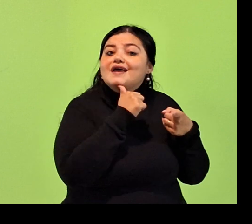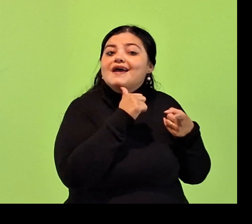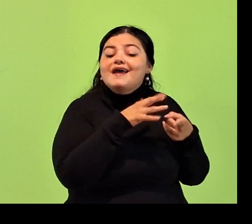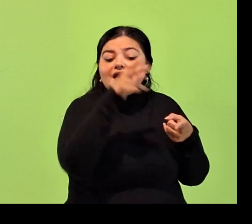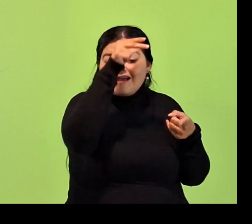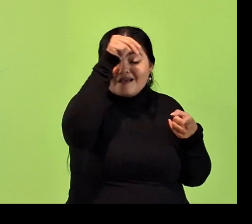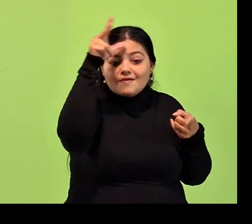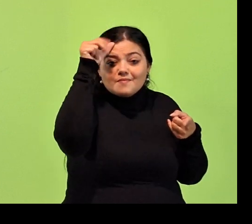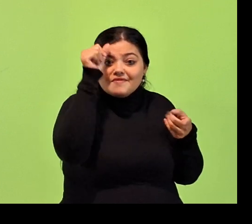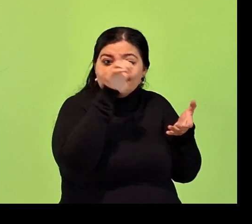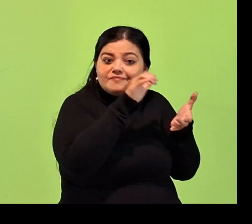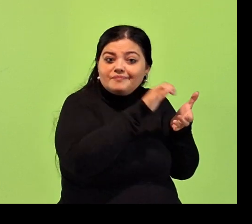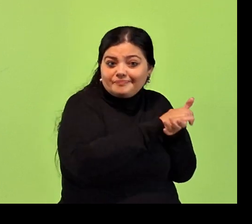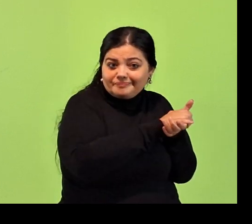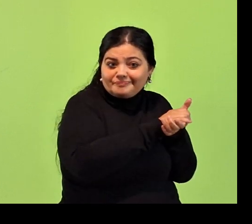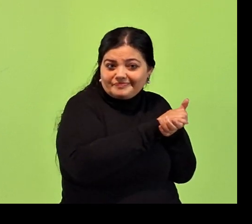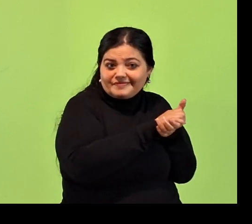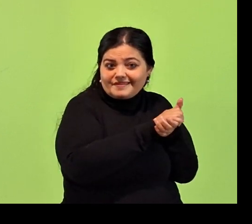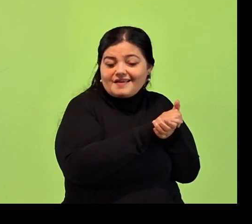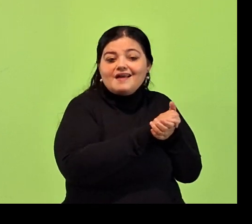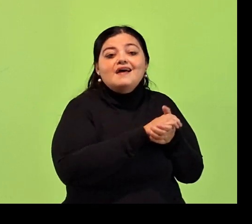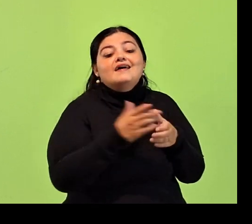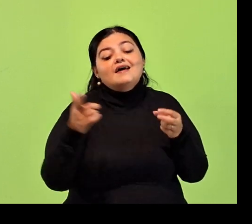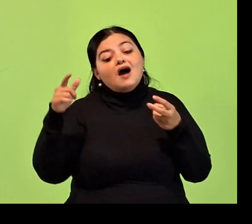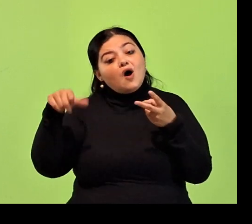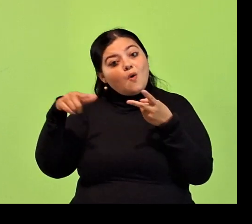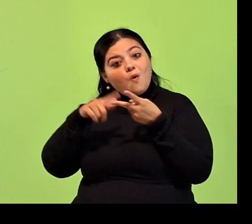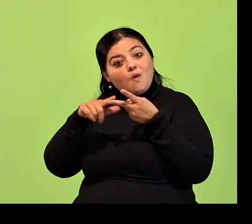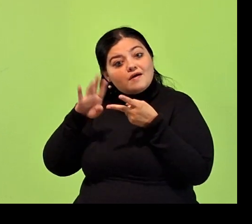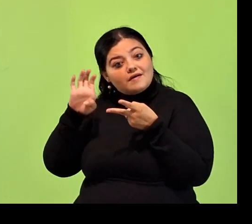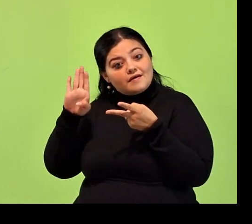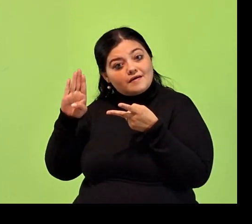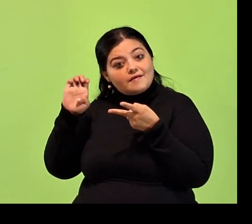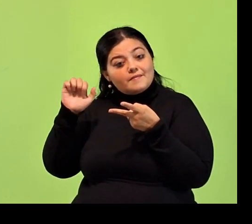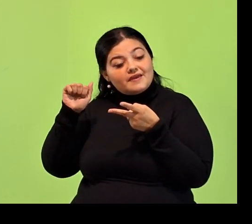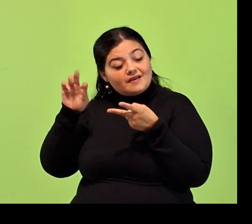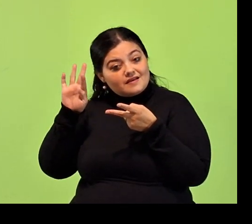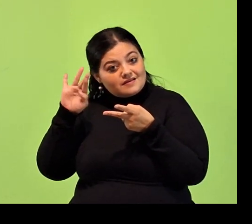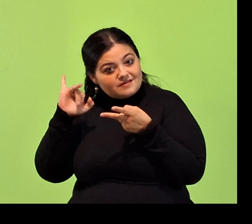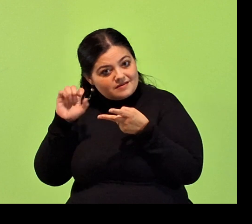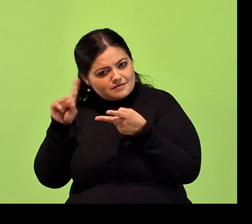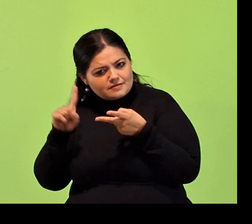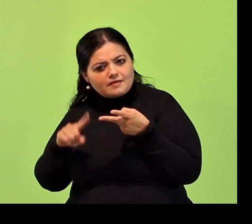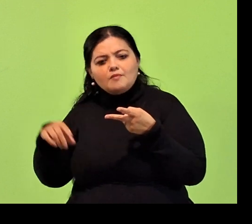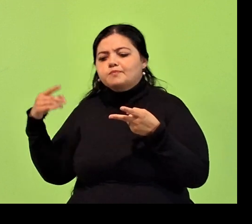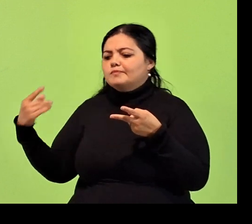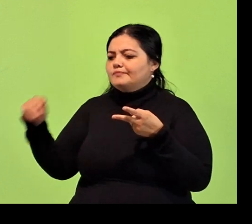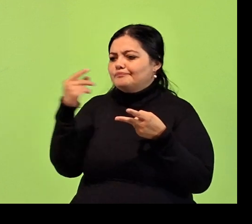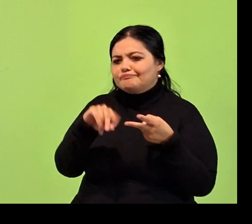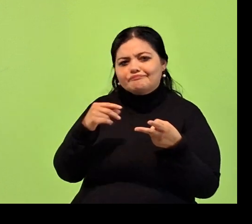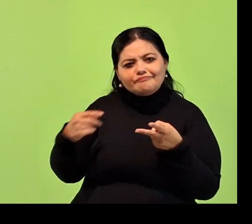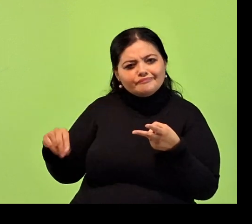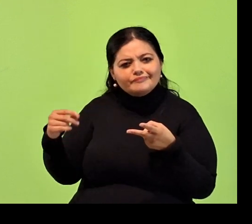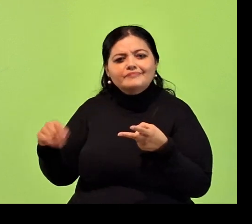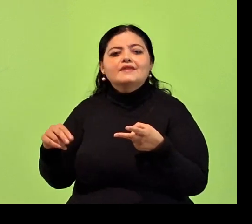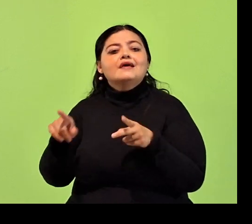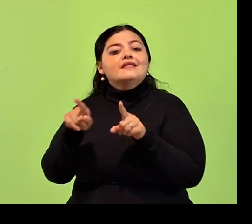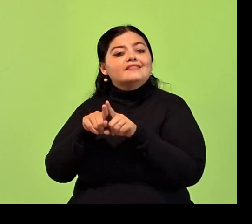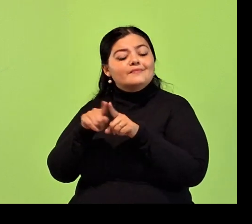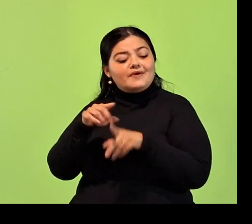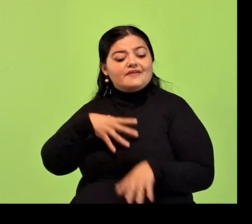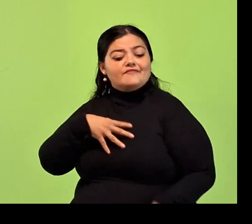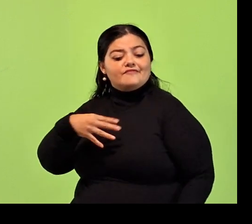esposa do prefeito. Beatriz, sua filha, era um bandista e, por consequência, filha também